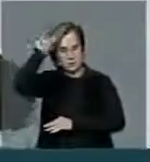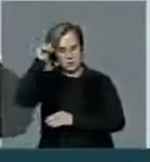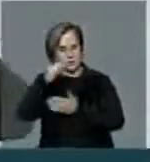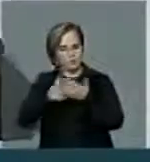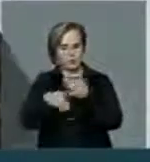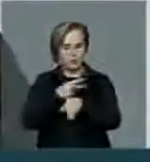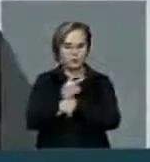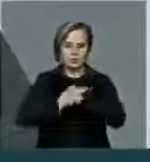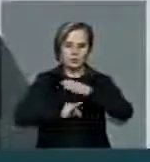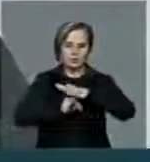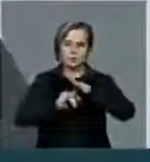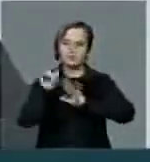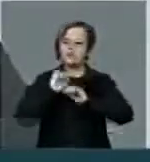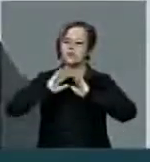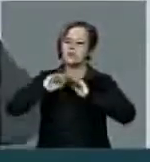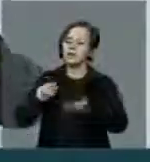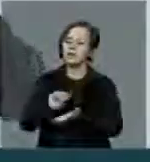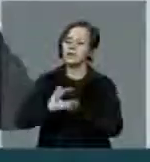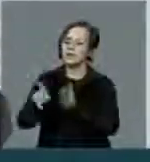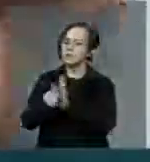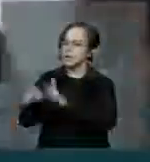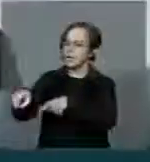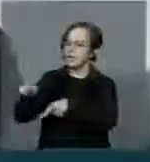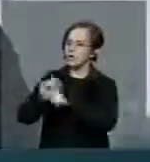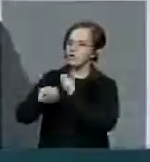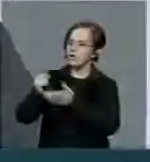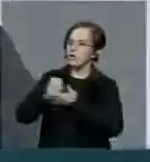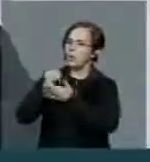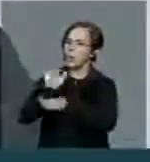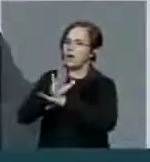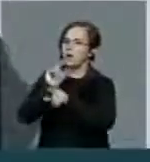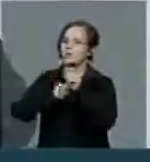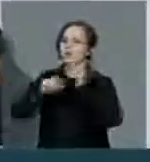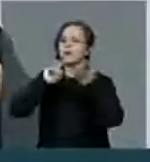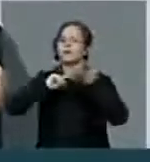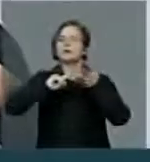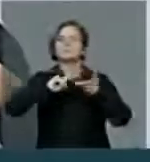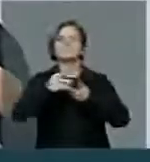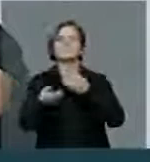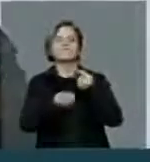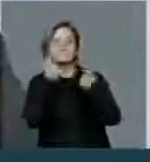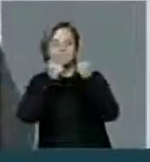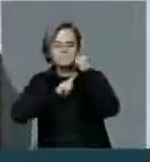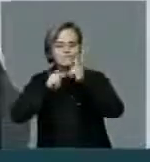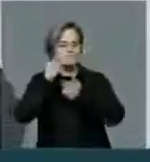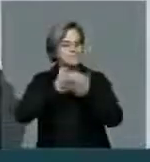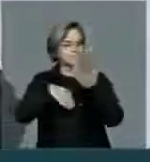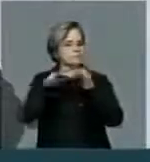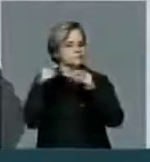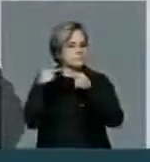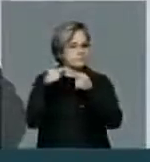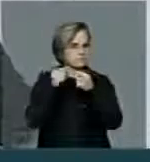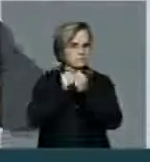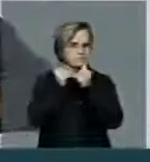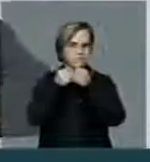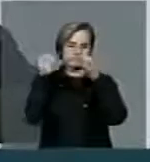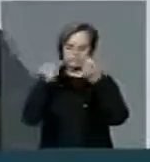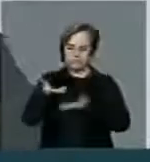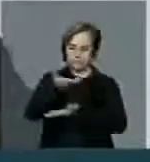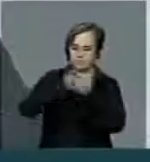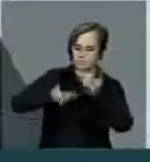quem financia produtor, como financia produtor, qual é a cooperação, para que as coisas todas dialoguem.